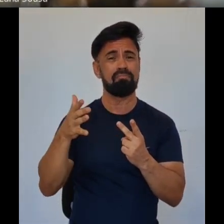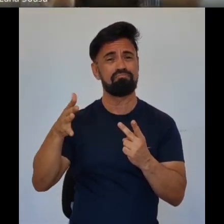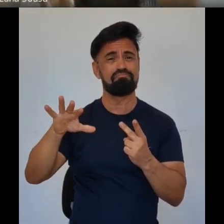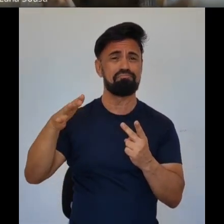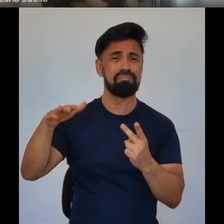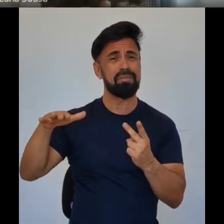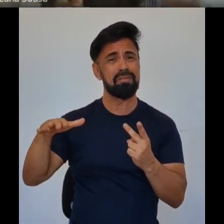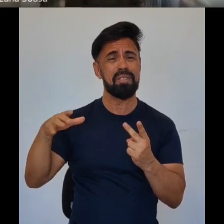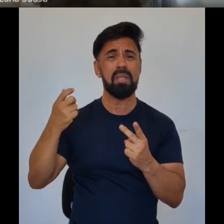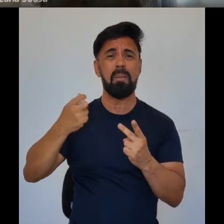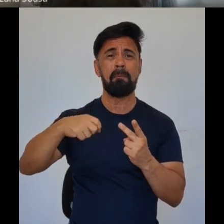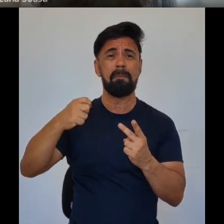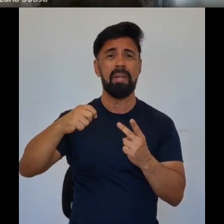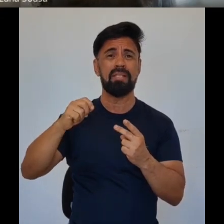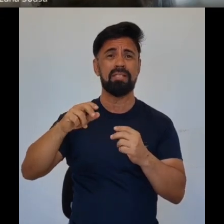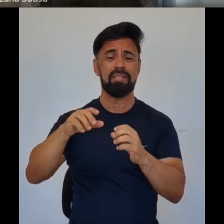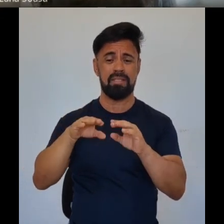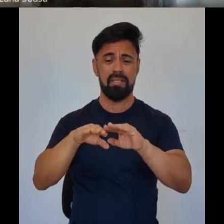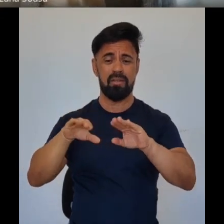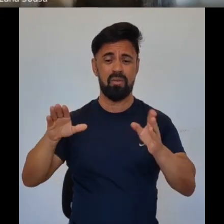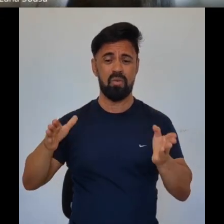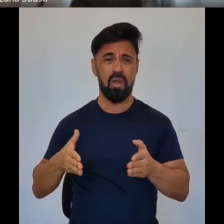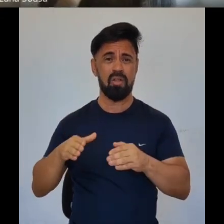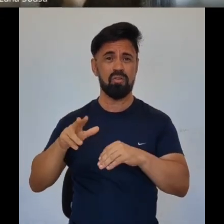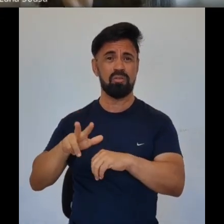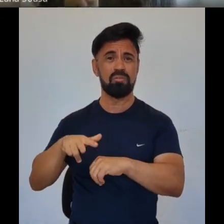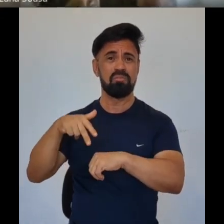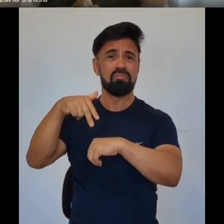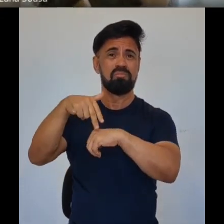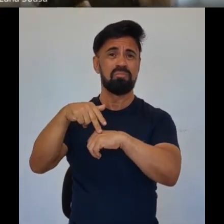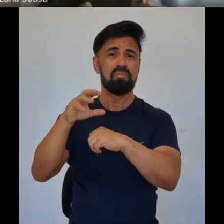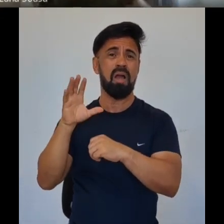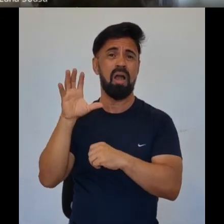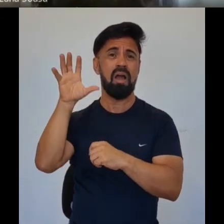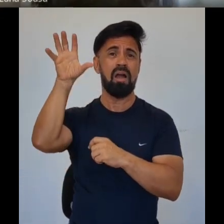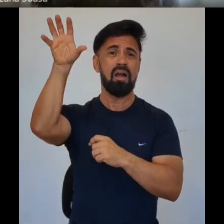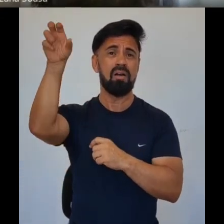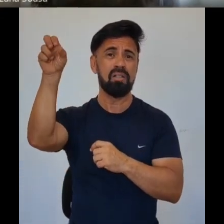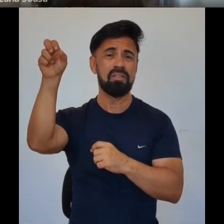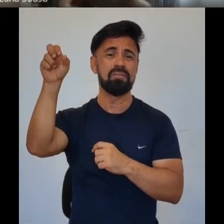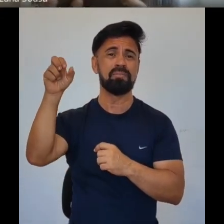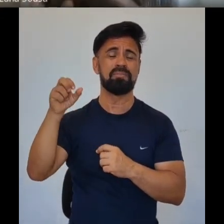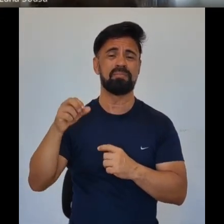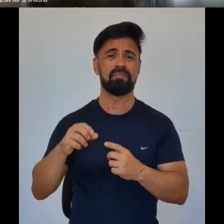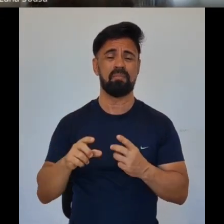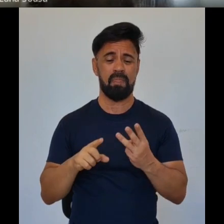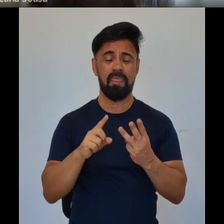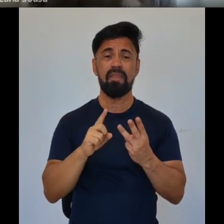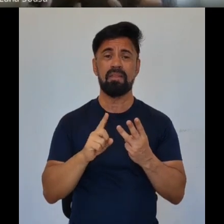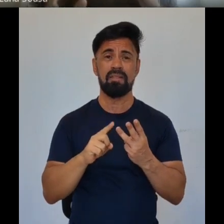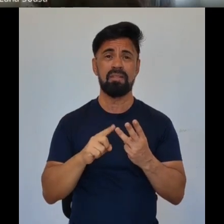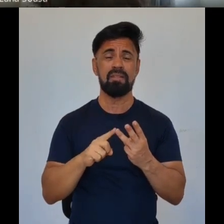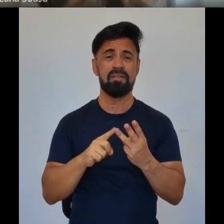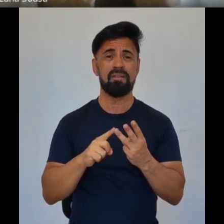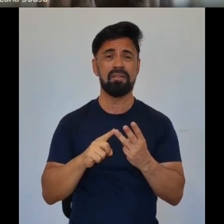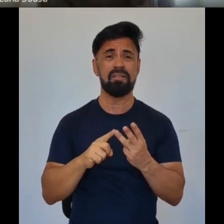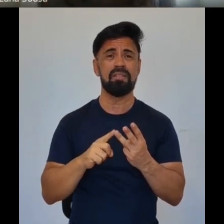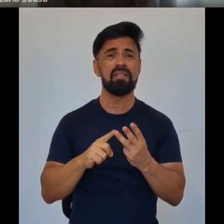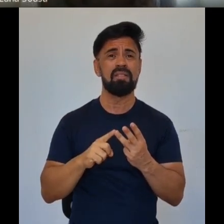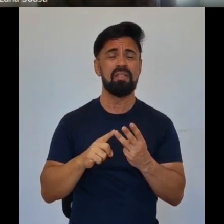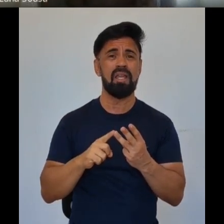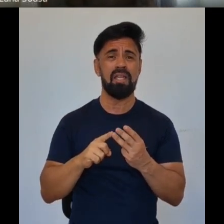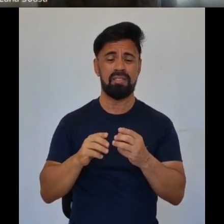de estar em cima de um caixote de madeira para também conseguir colher a maçã, e a outra pessoa precisa de